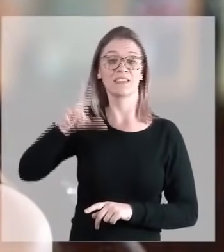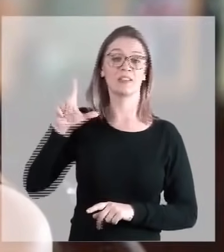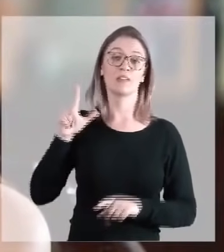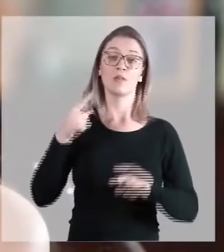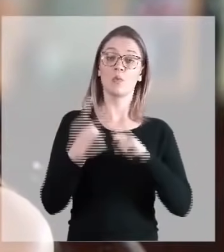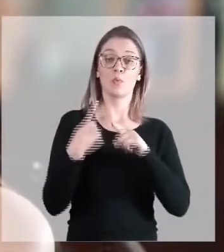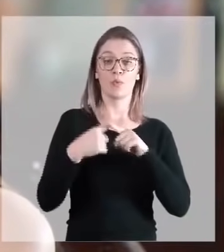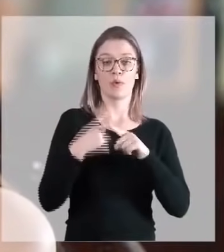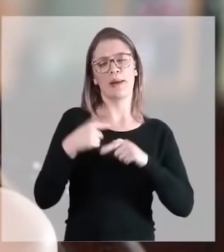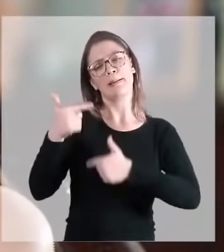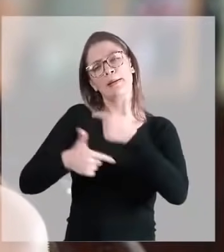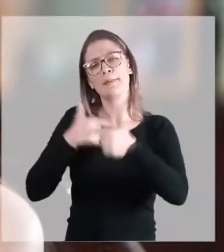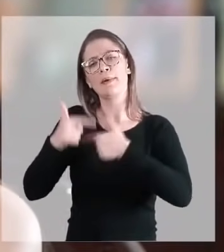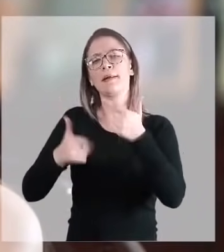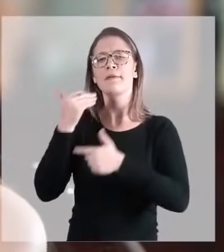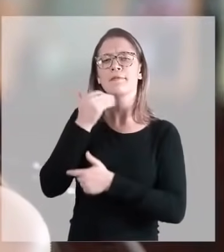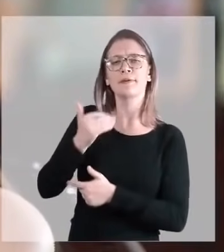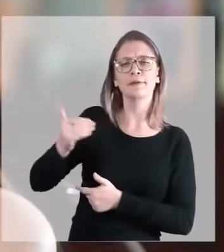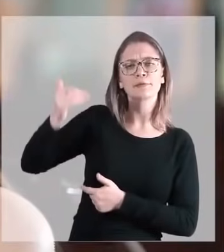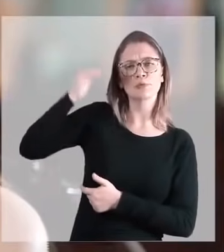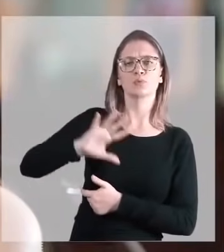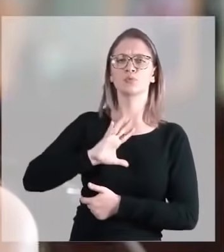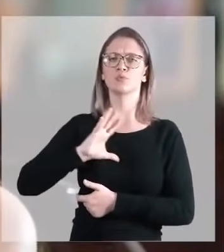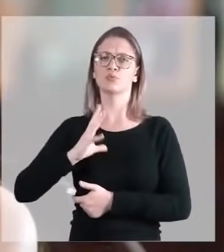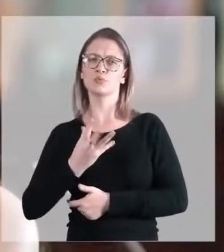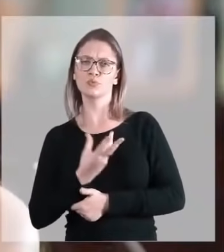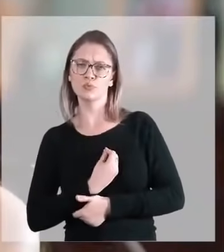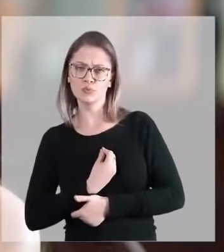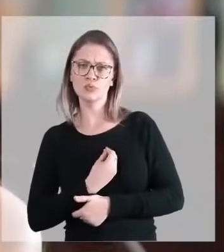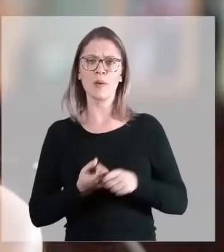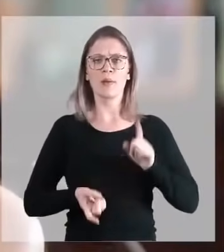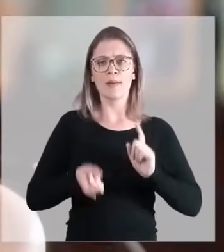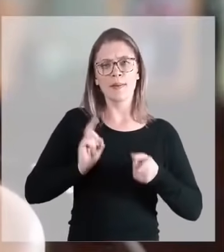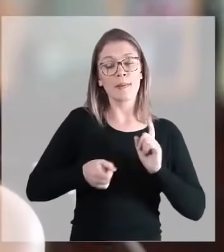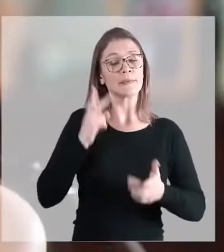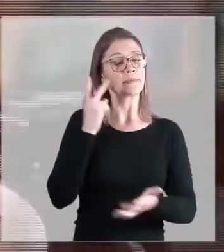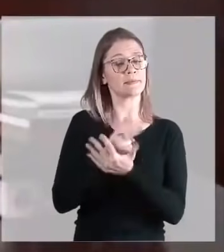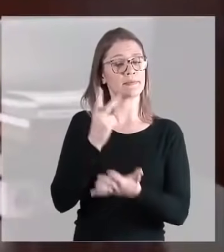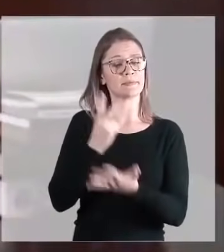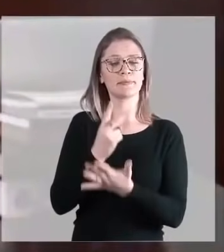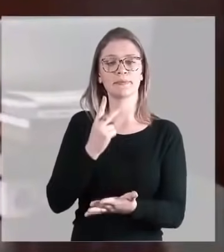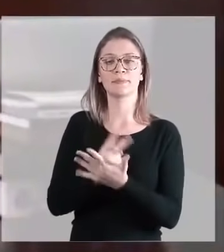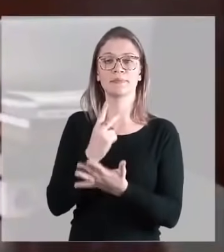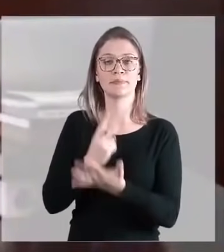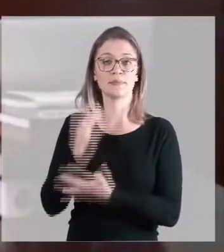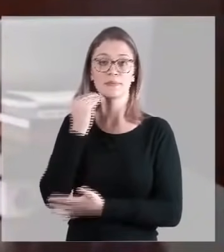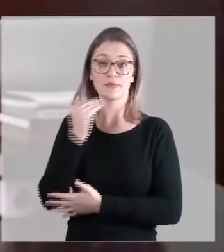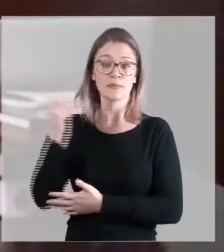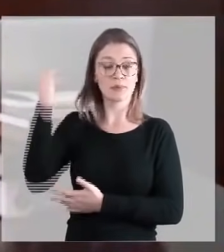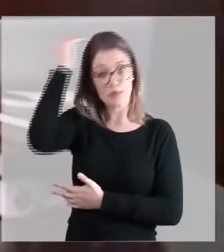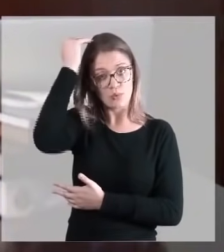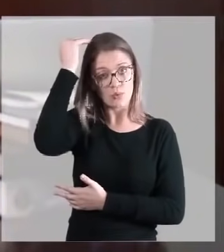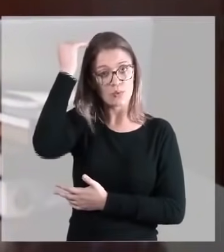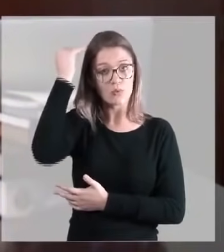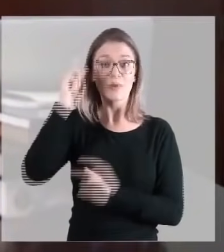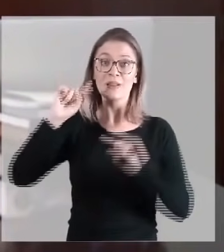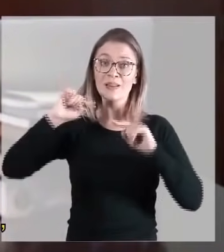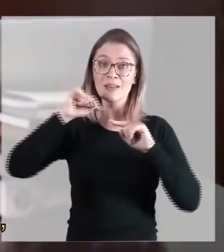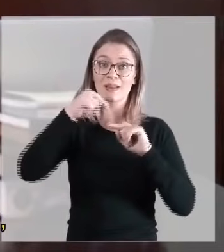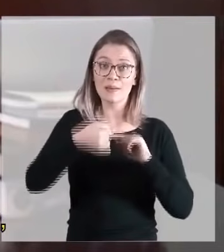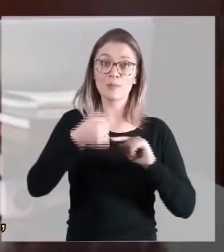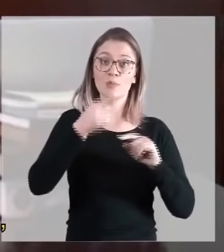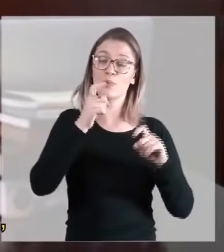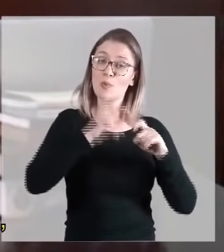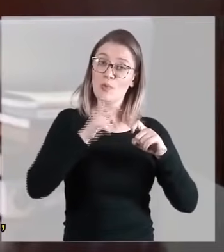antes, porque ele trabalhava com adultos, transexuais, travestis, hermafroditas, mas sempre com adultos. Quando o Dr. John Money ficou finalmente diante